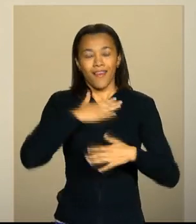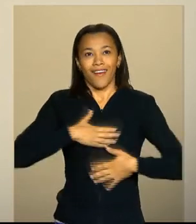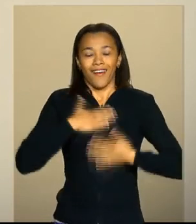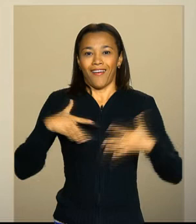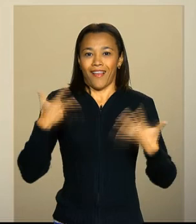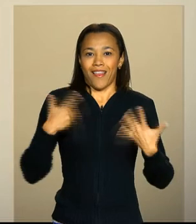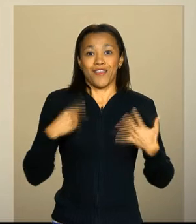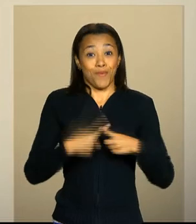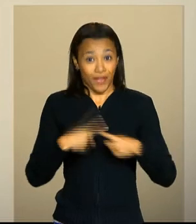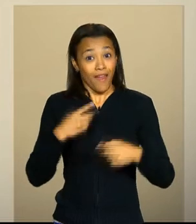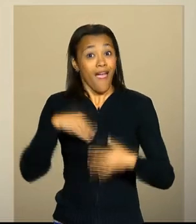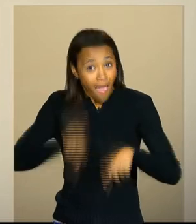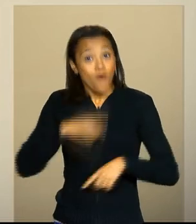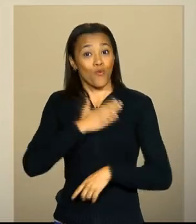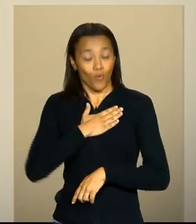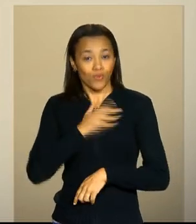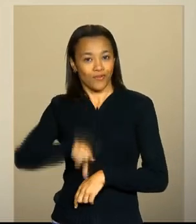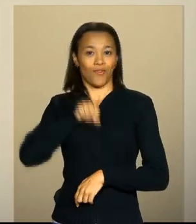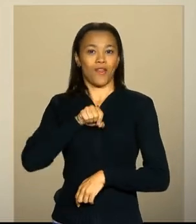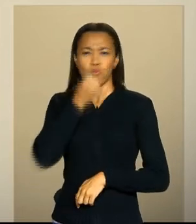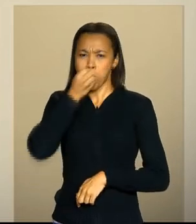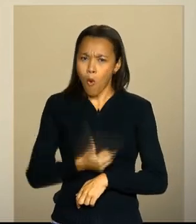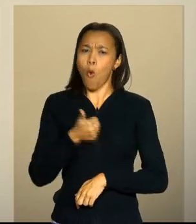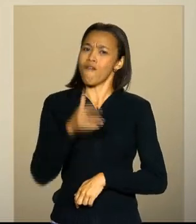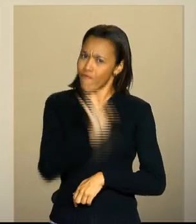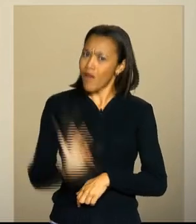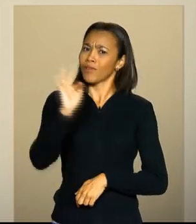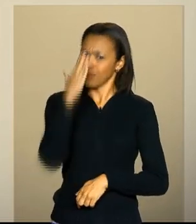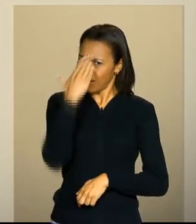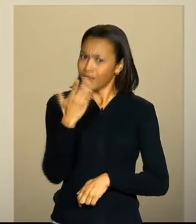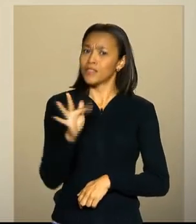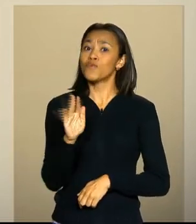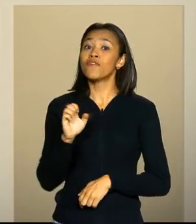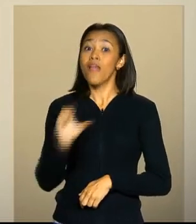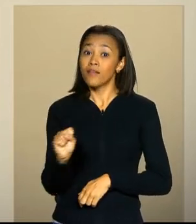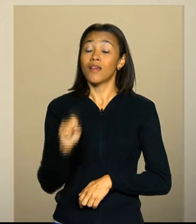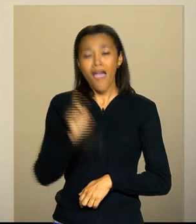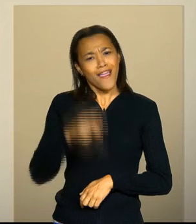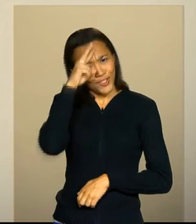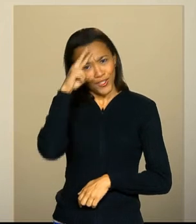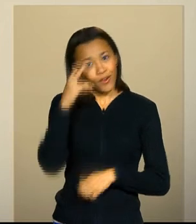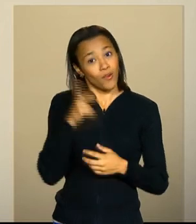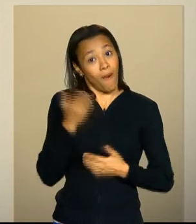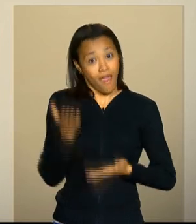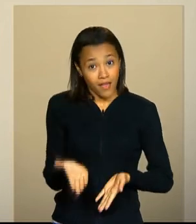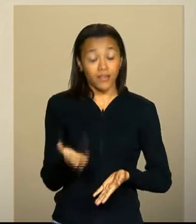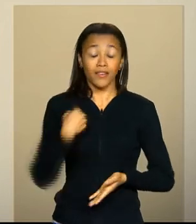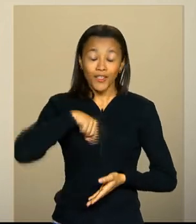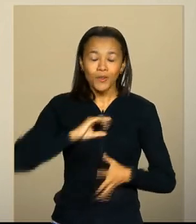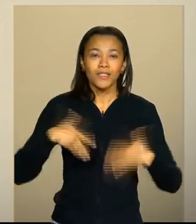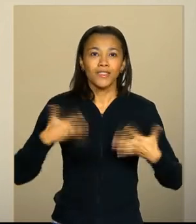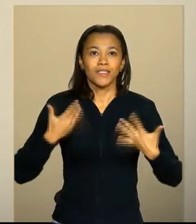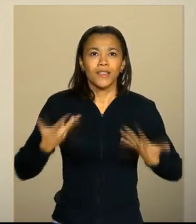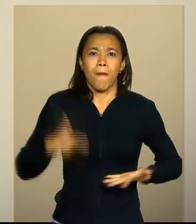feliz porque está fazendo o curso que queria ir numa boa faculdade graças ao fies são histórias como a do Francisco